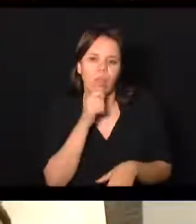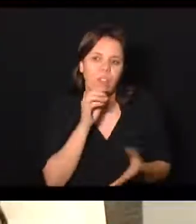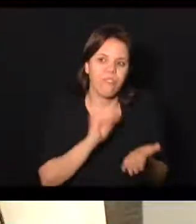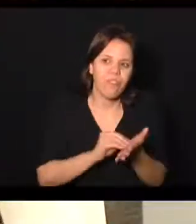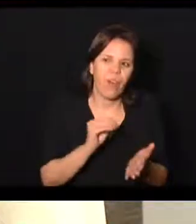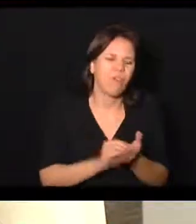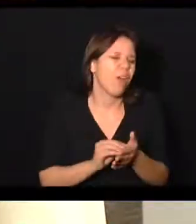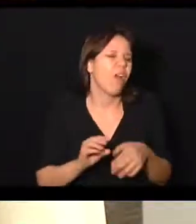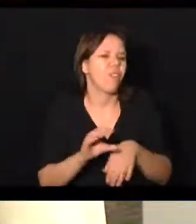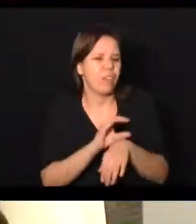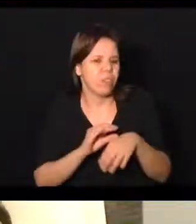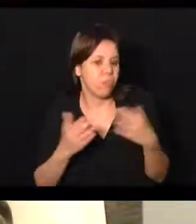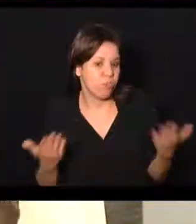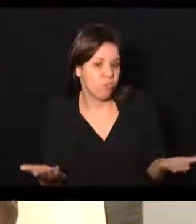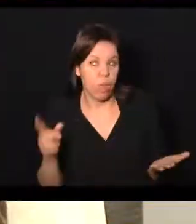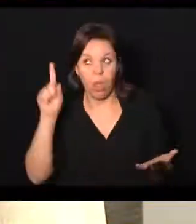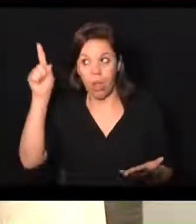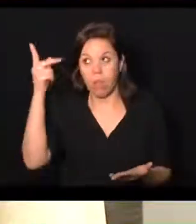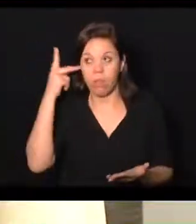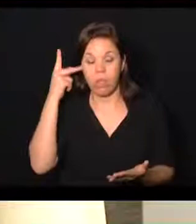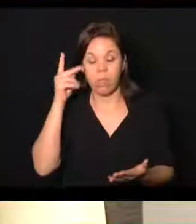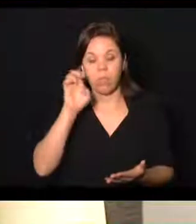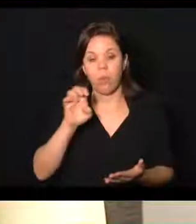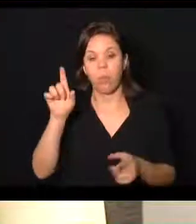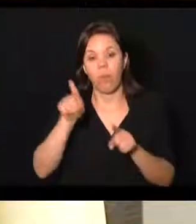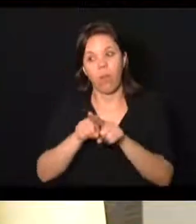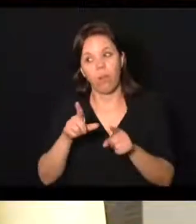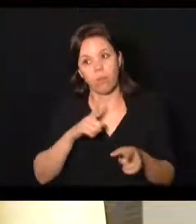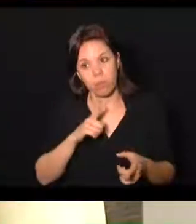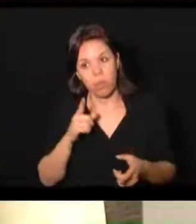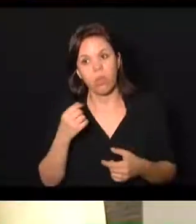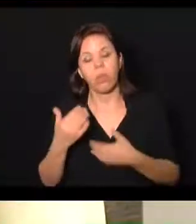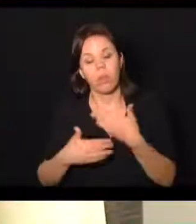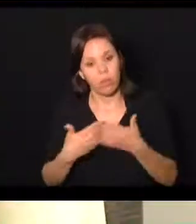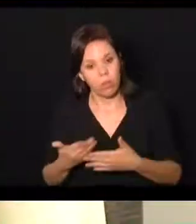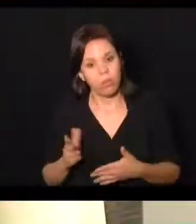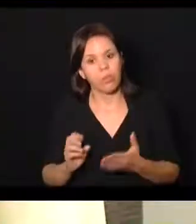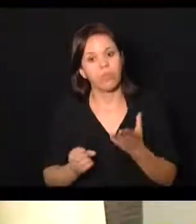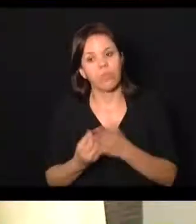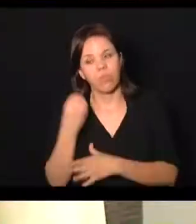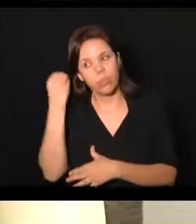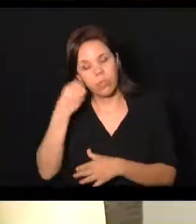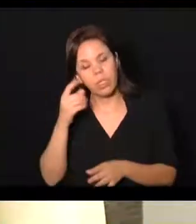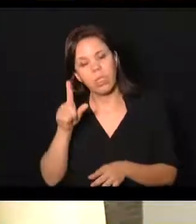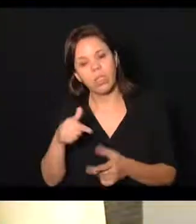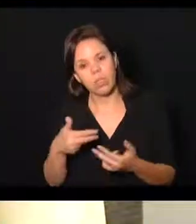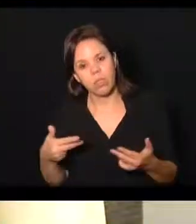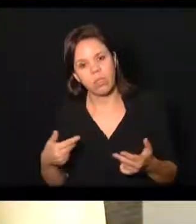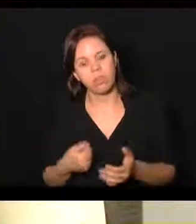inconstitucionalidade, embora São Paulo já existe precedente, existe já